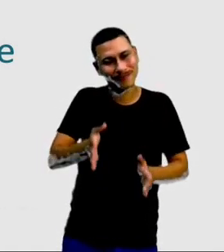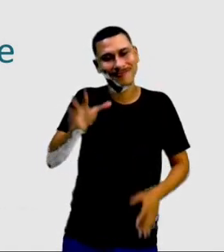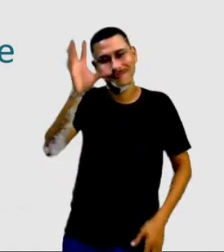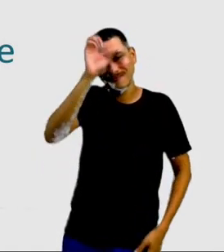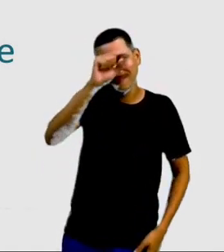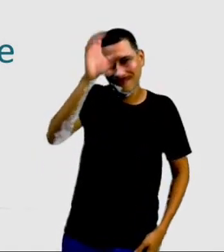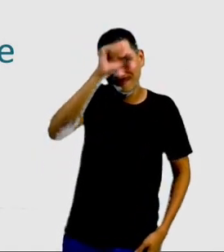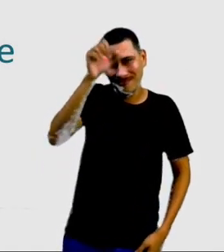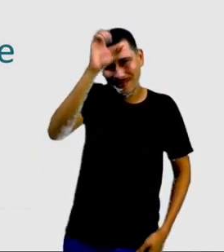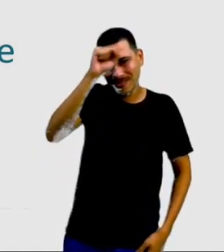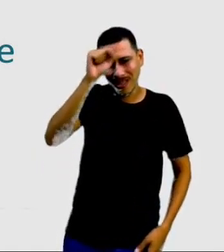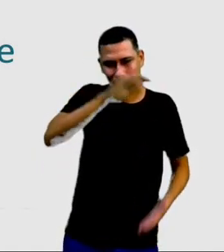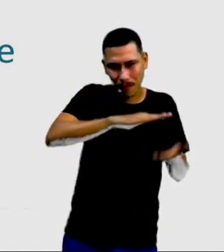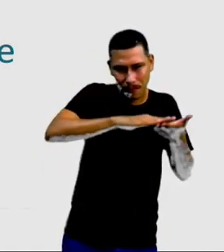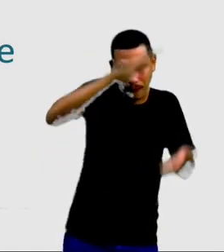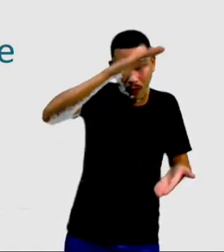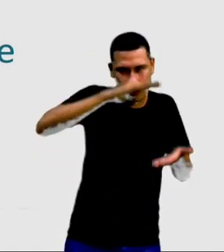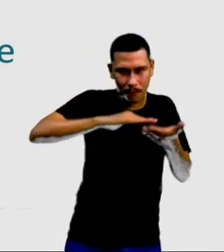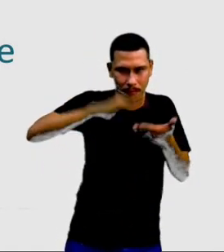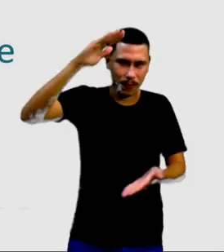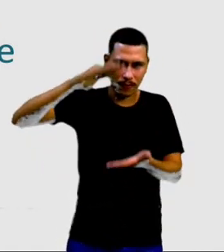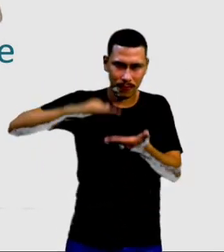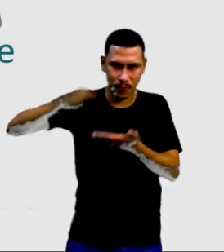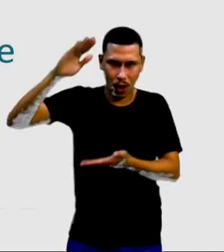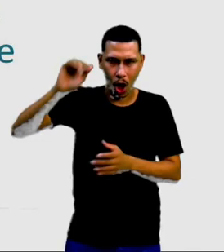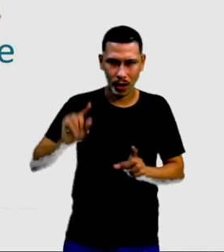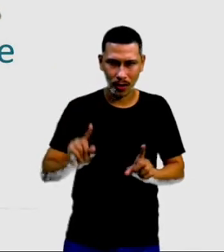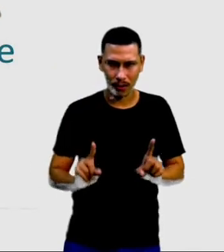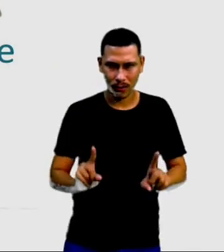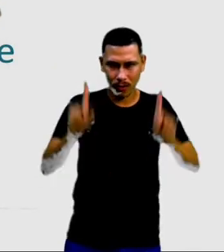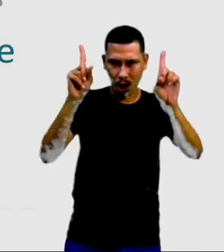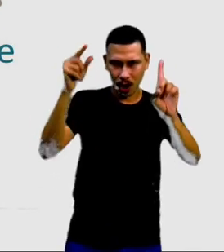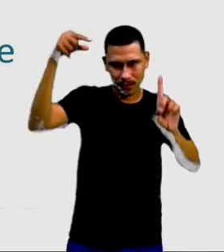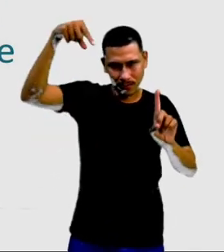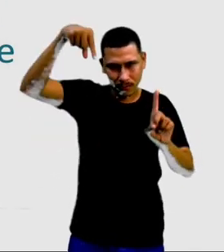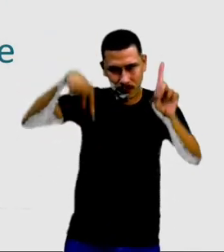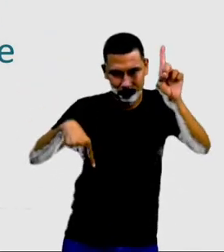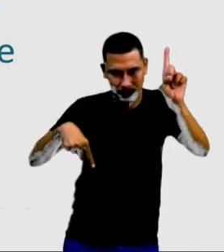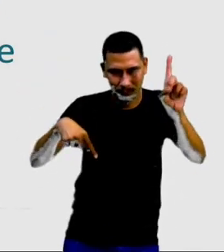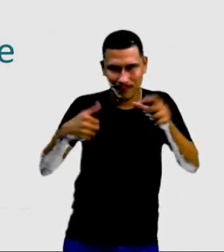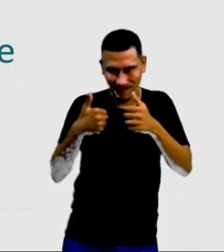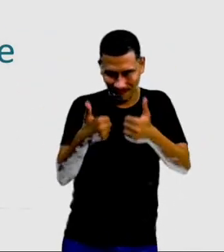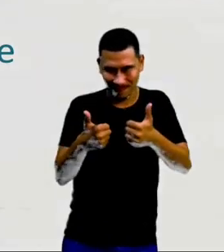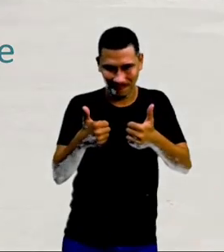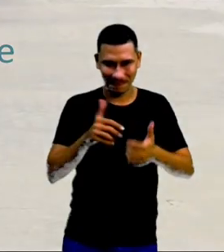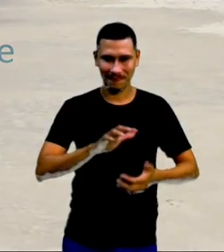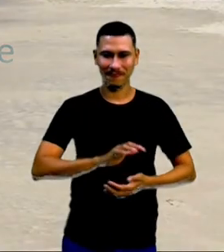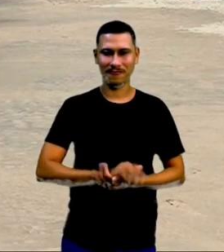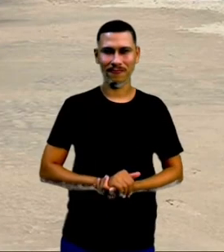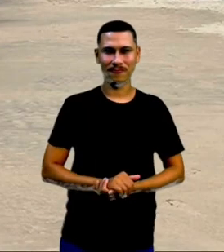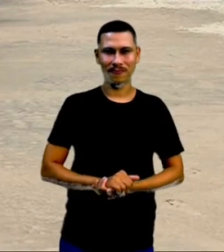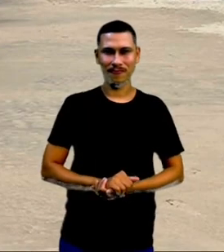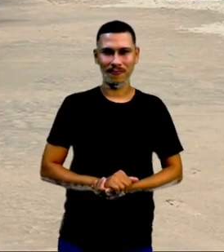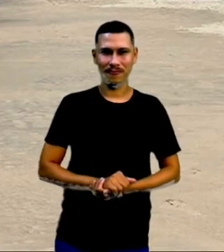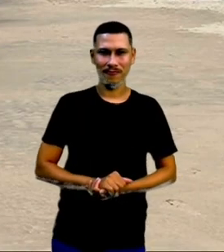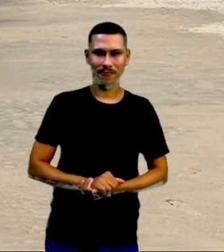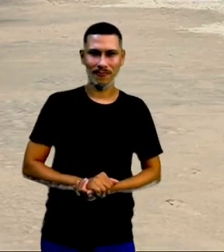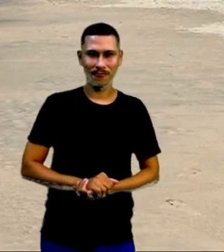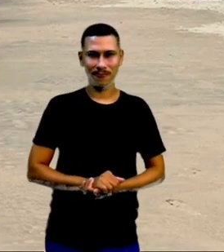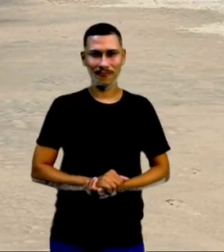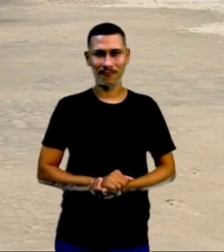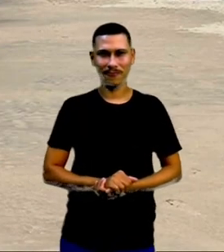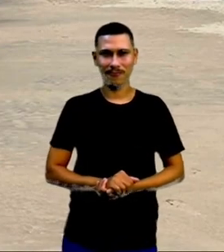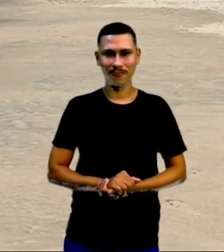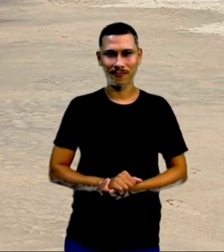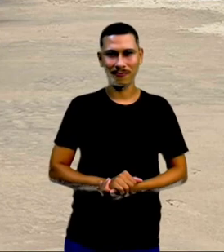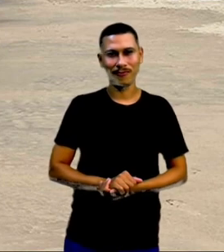identificar grandezas que são diretamente ou inversamente proporcionais, tá bom? Para isso,